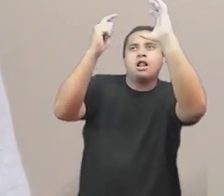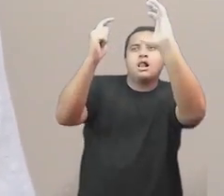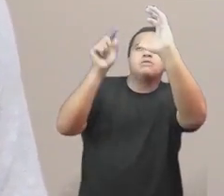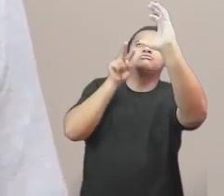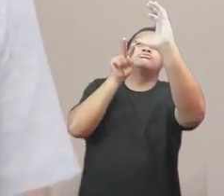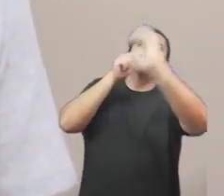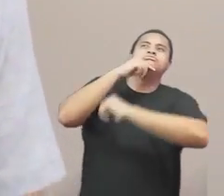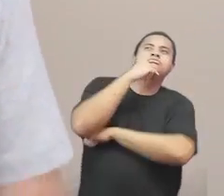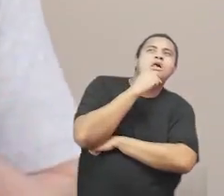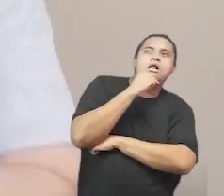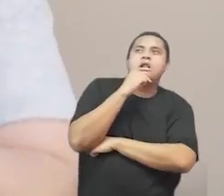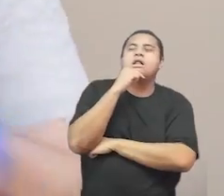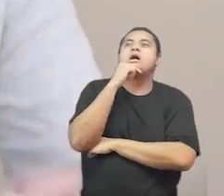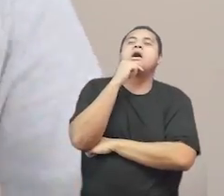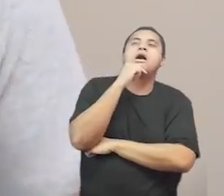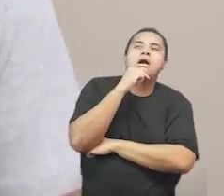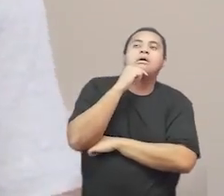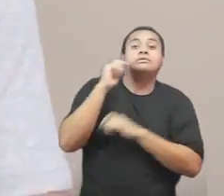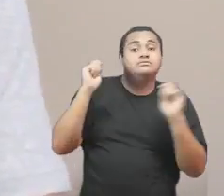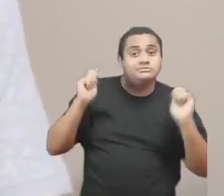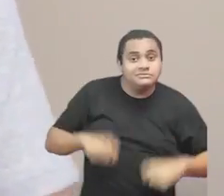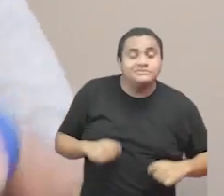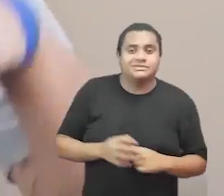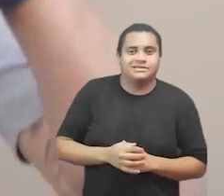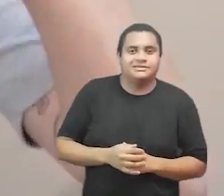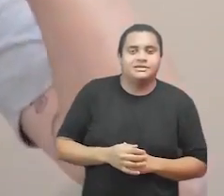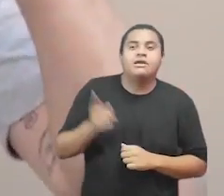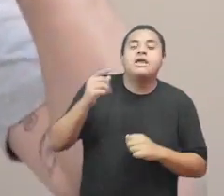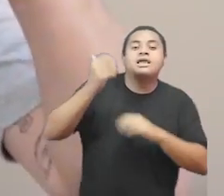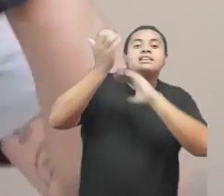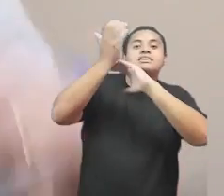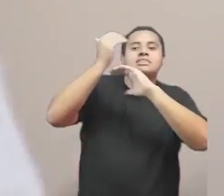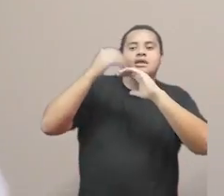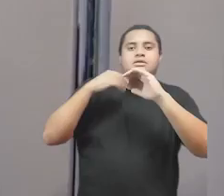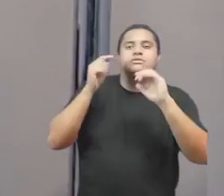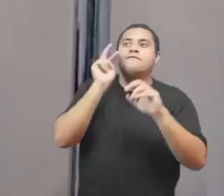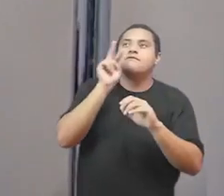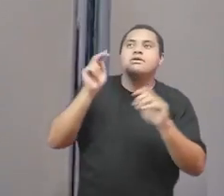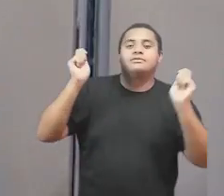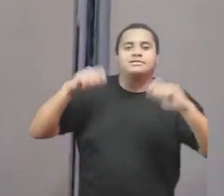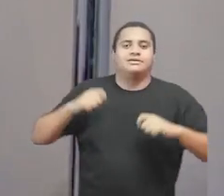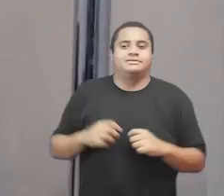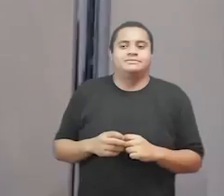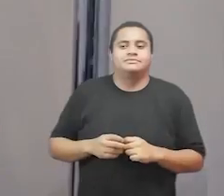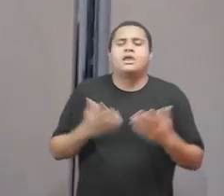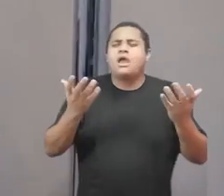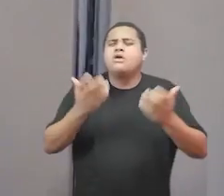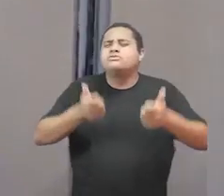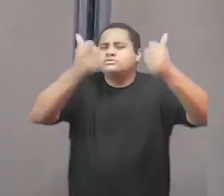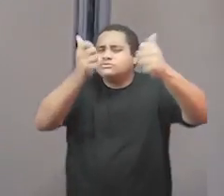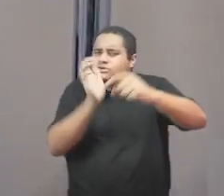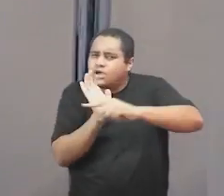se a gente quiser, observar os nossos diálogos internos, ou seja, tem uma coisa maior aqui. Queria deixar